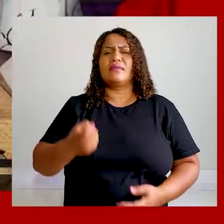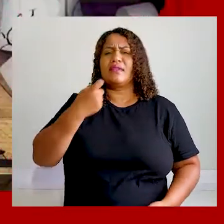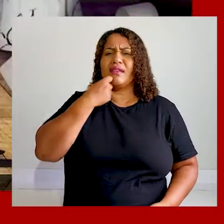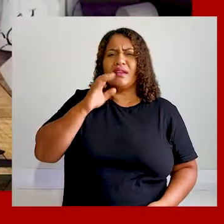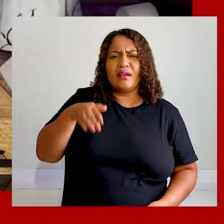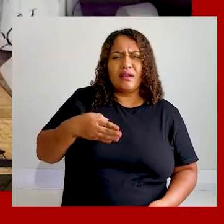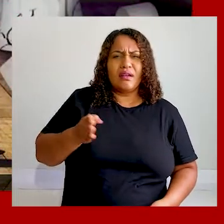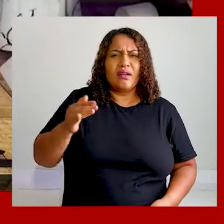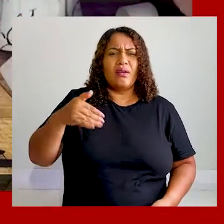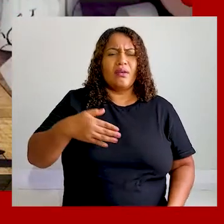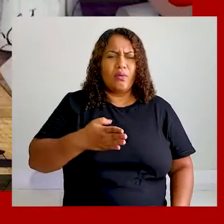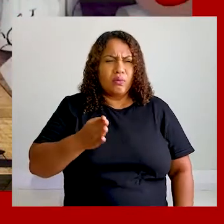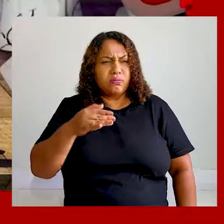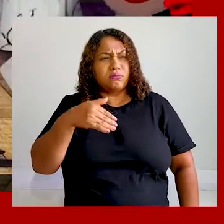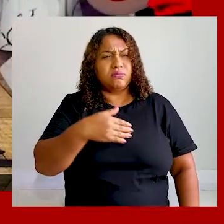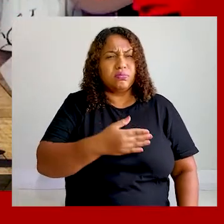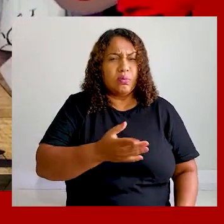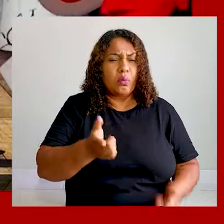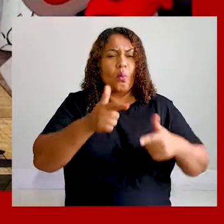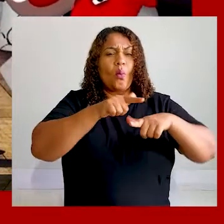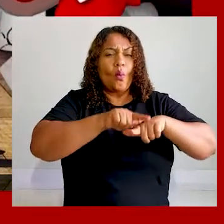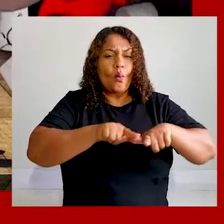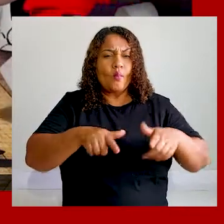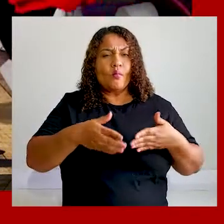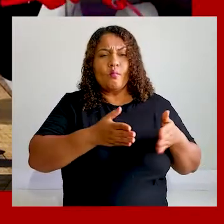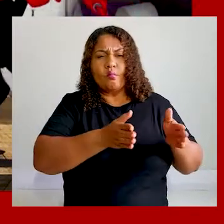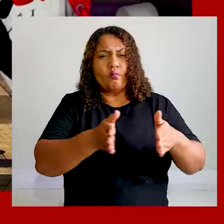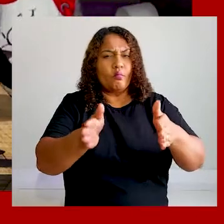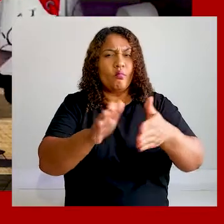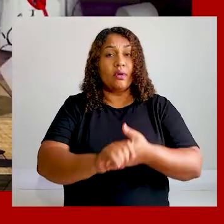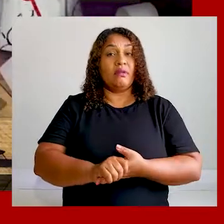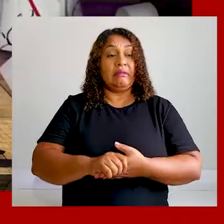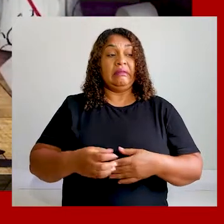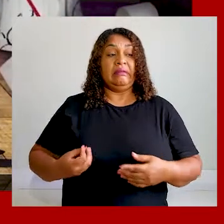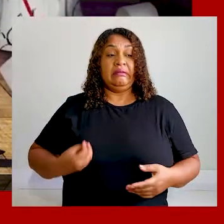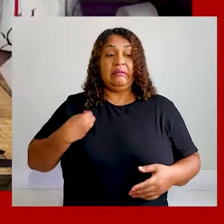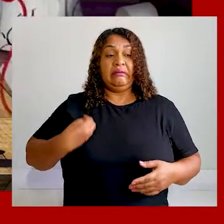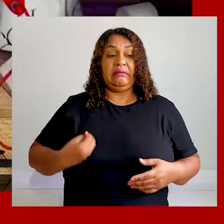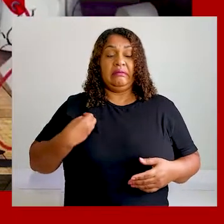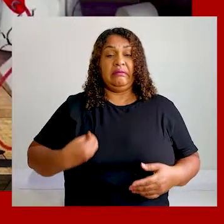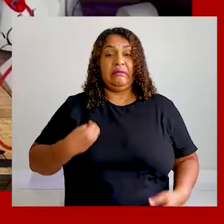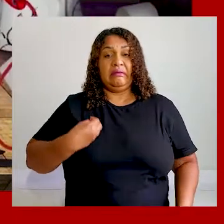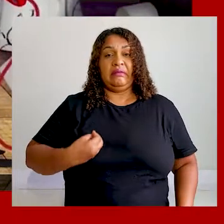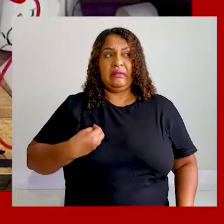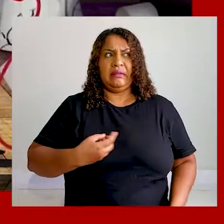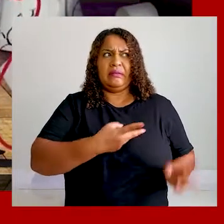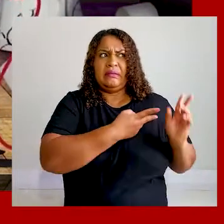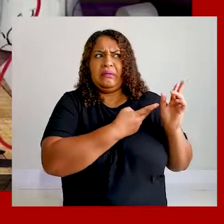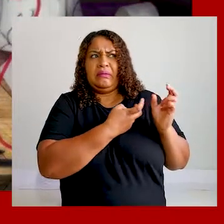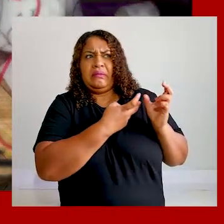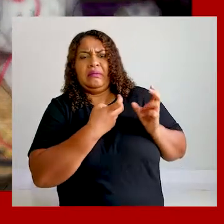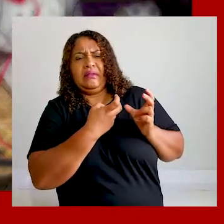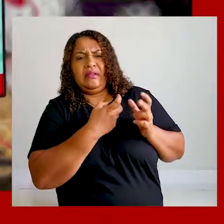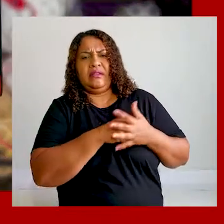Douradinho nadou muito pelo rio deserto, até que uma presença se fez sentir.